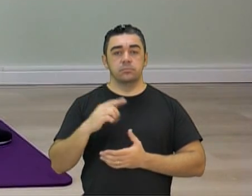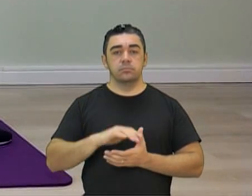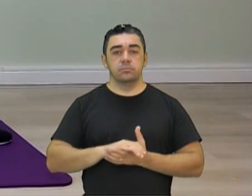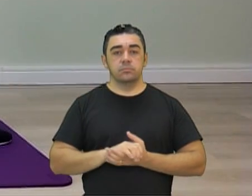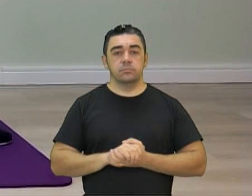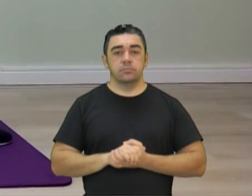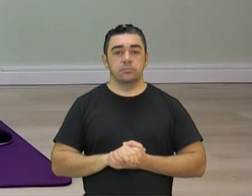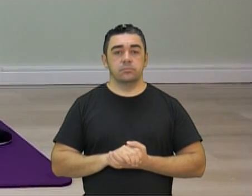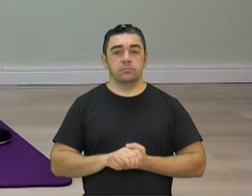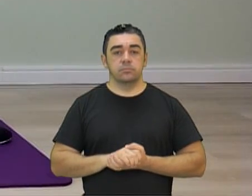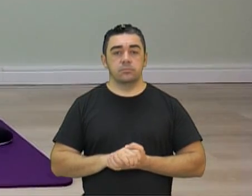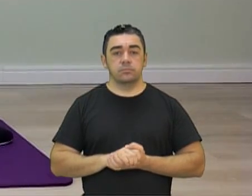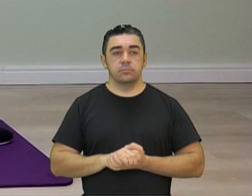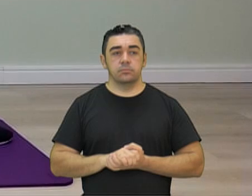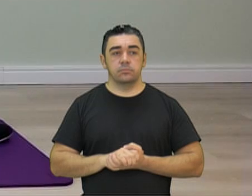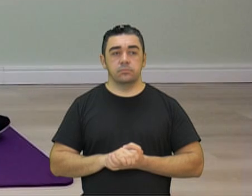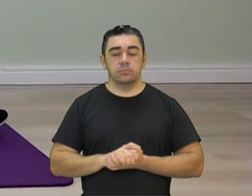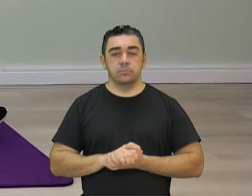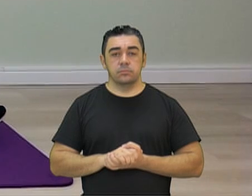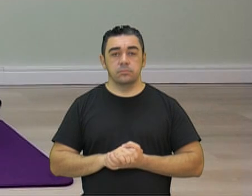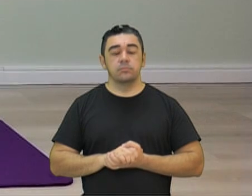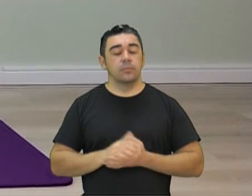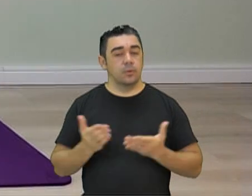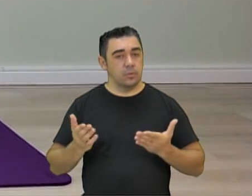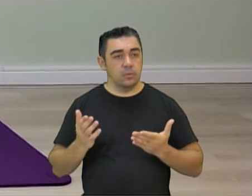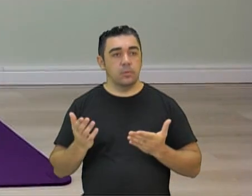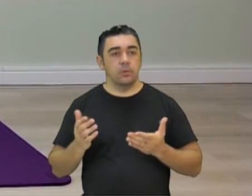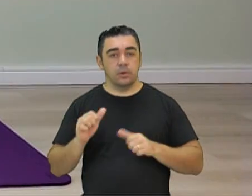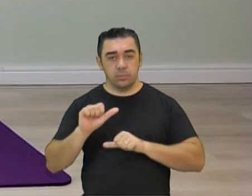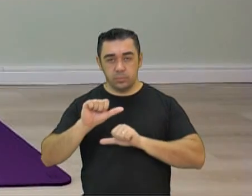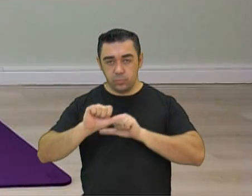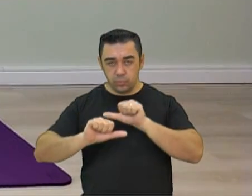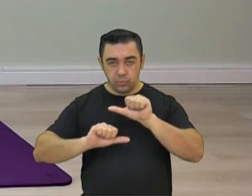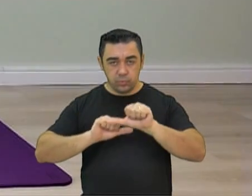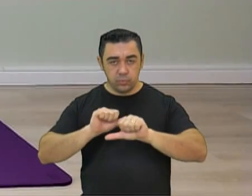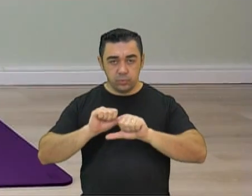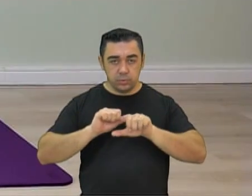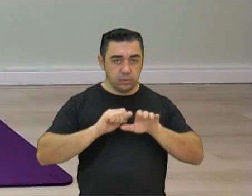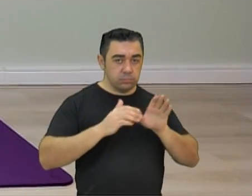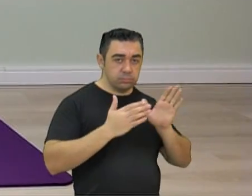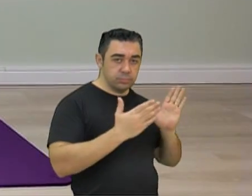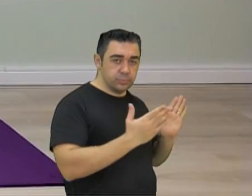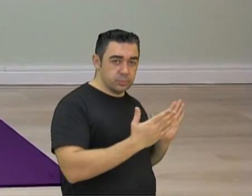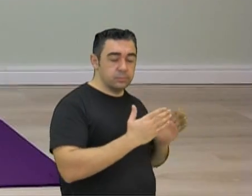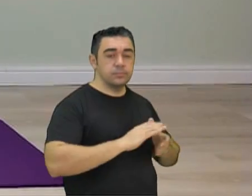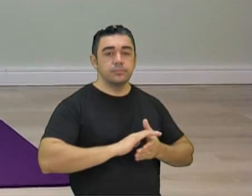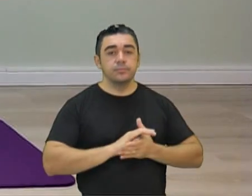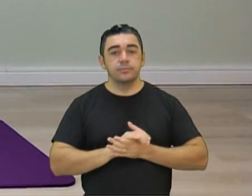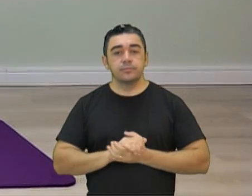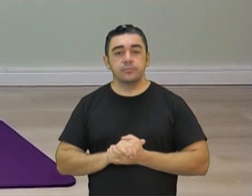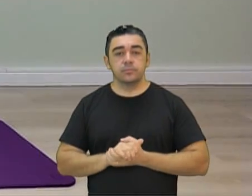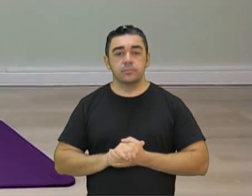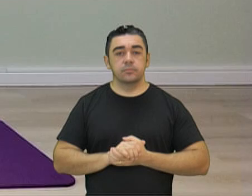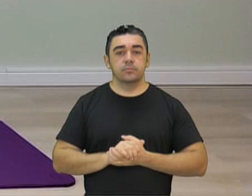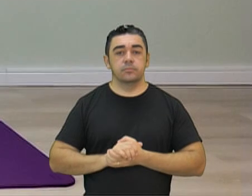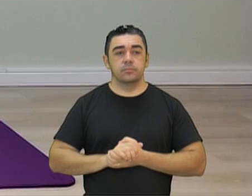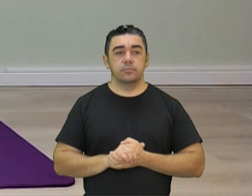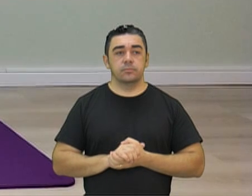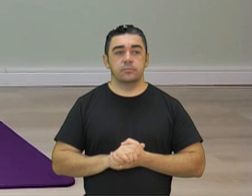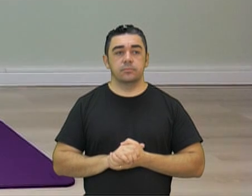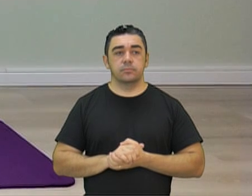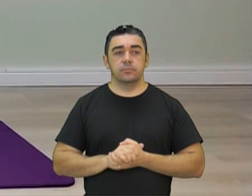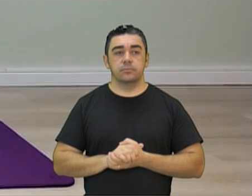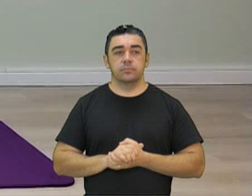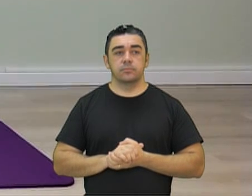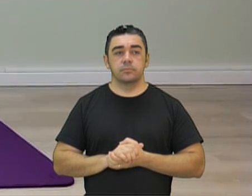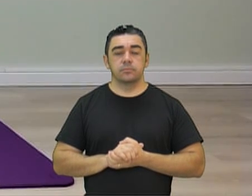1. Voltamos. Trocamos a perna e vamos lá para o primeiro